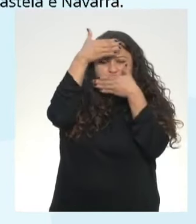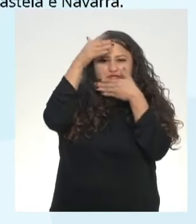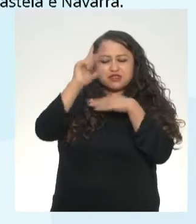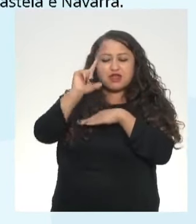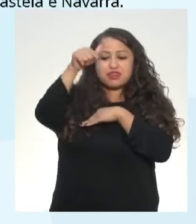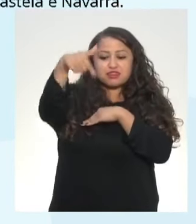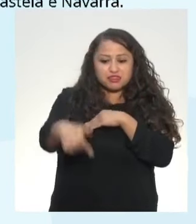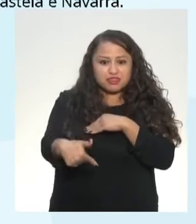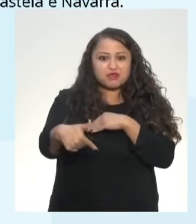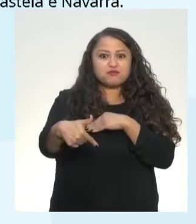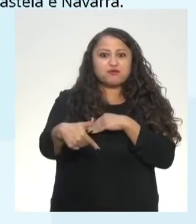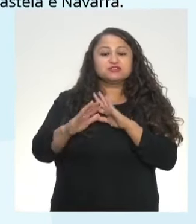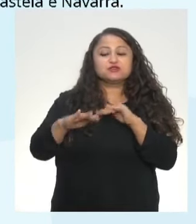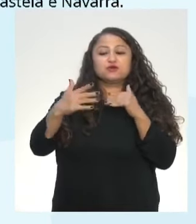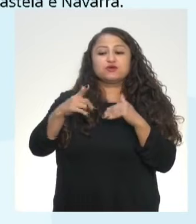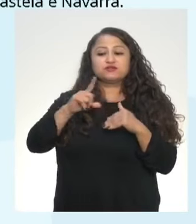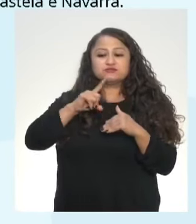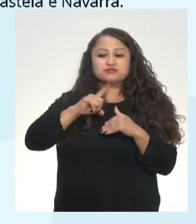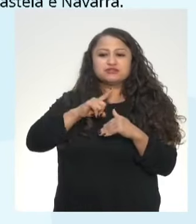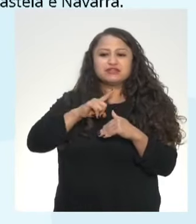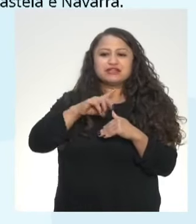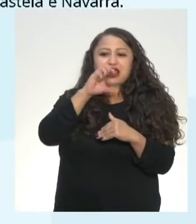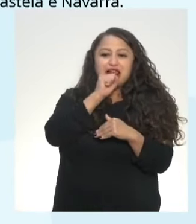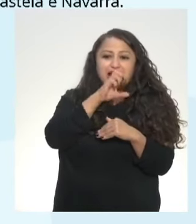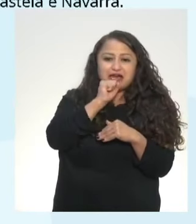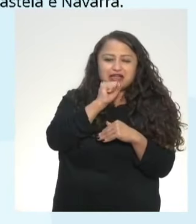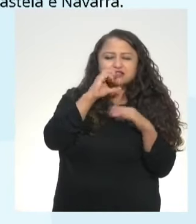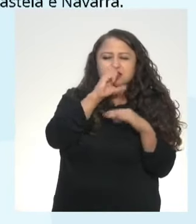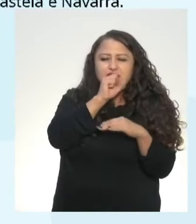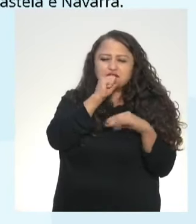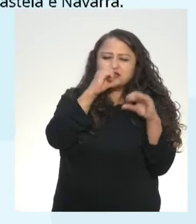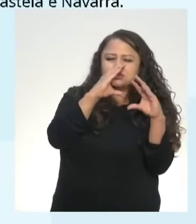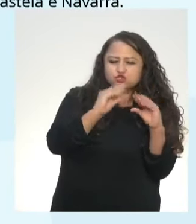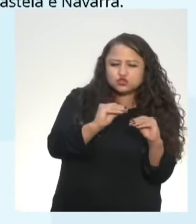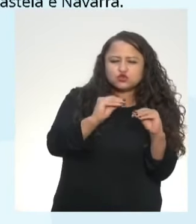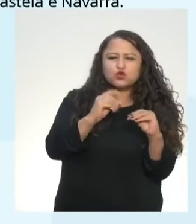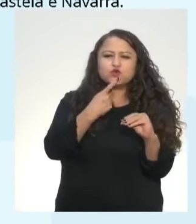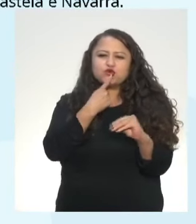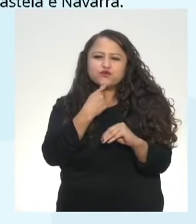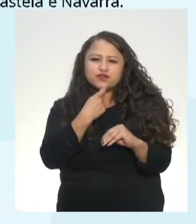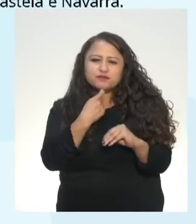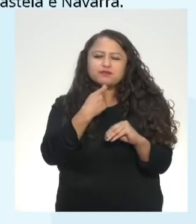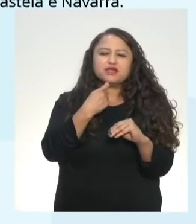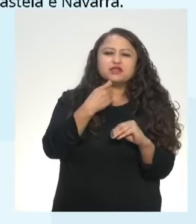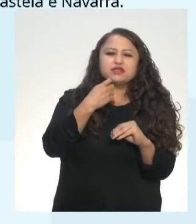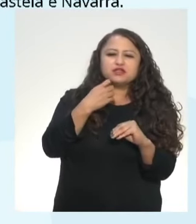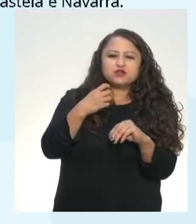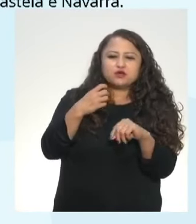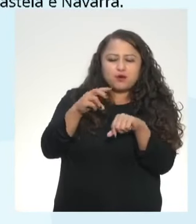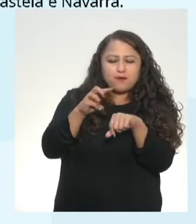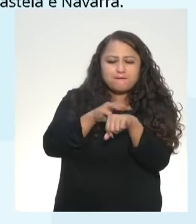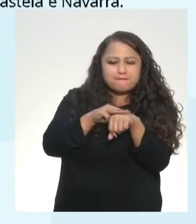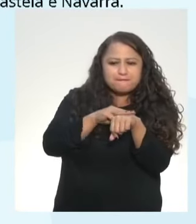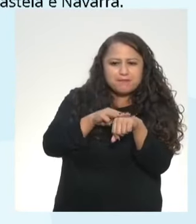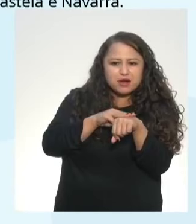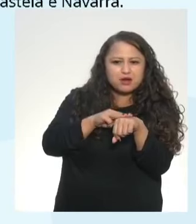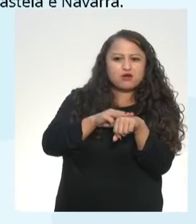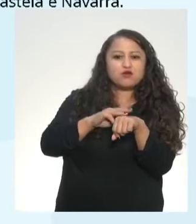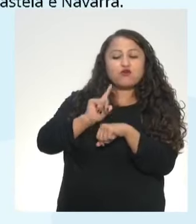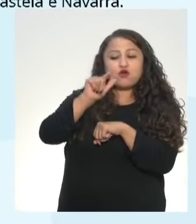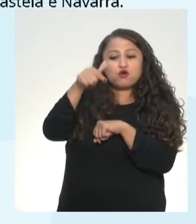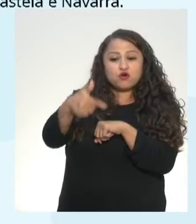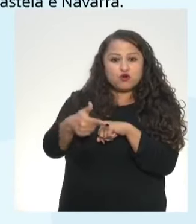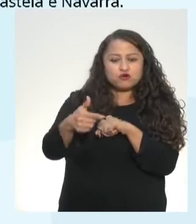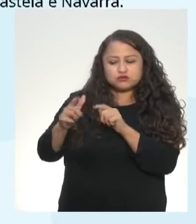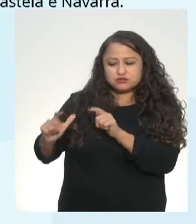que vai ficando laranja, laranja mais escuro, vermelho, marrom, são as outras áreas que eles foram retomando aí, né,